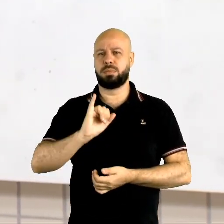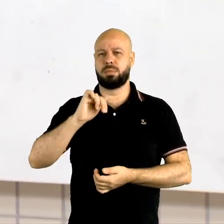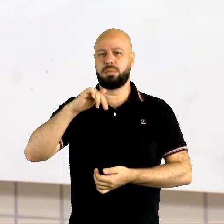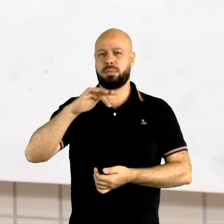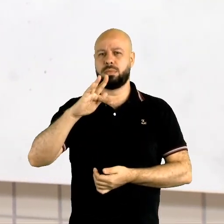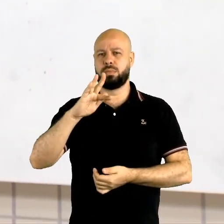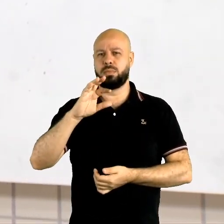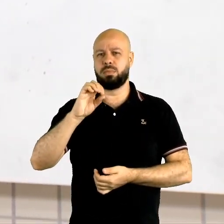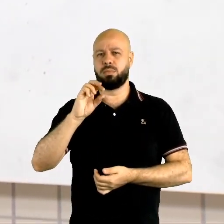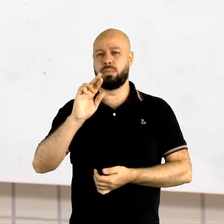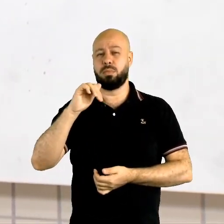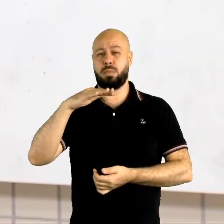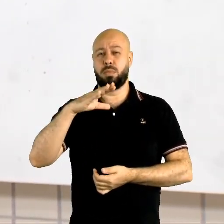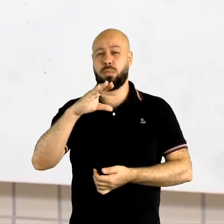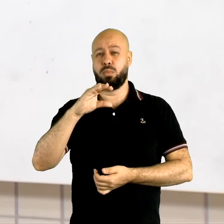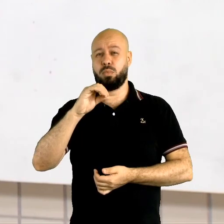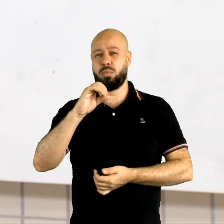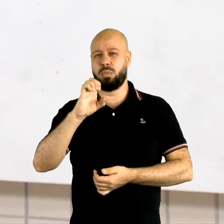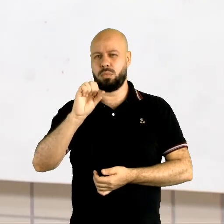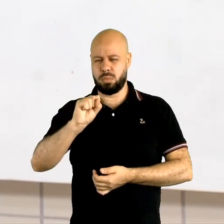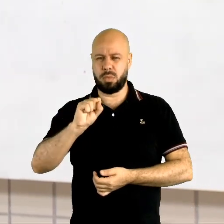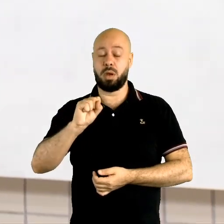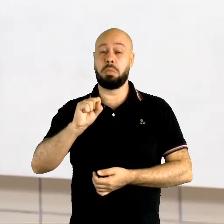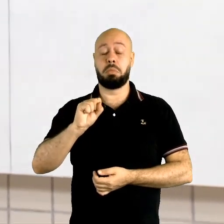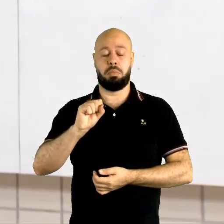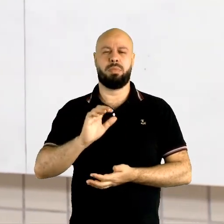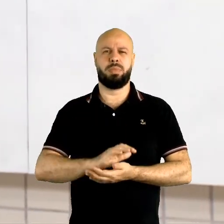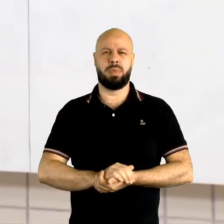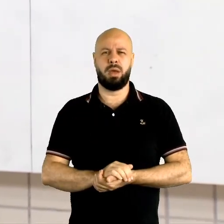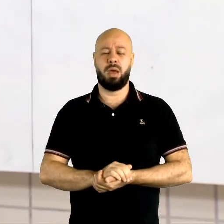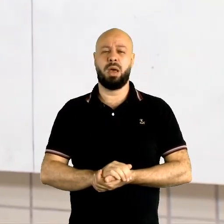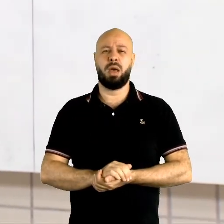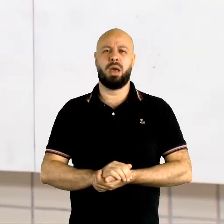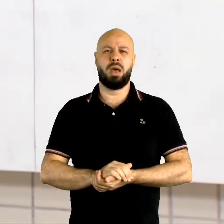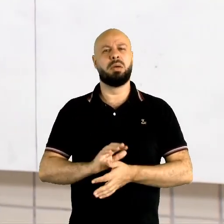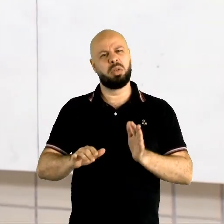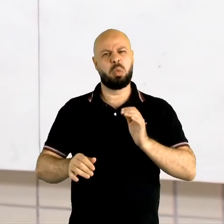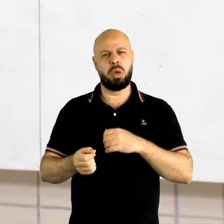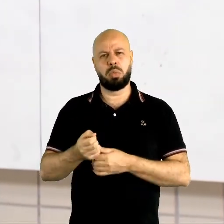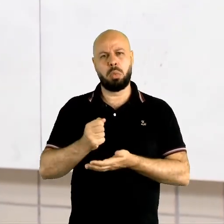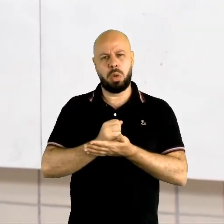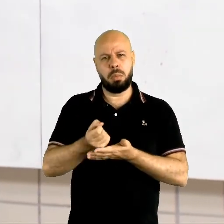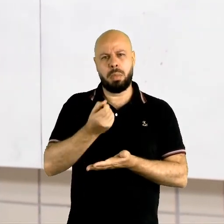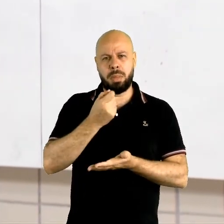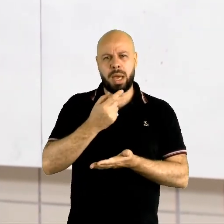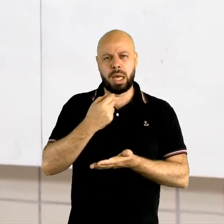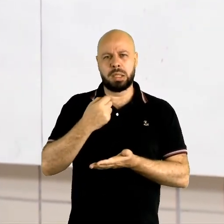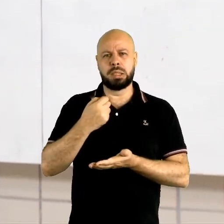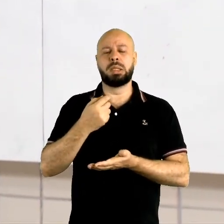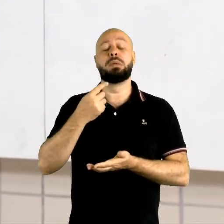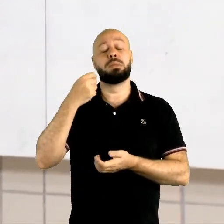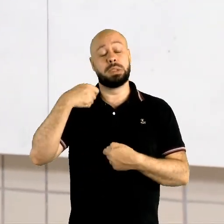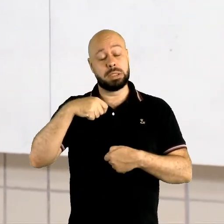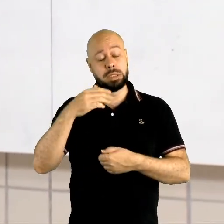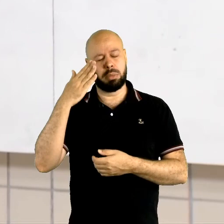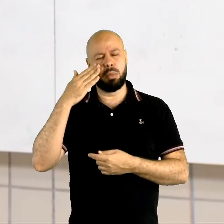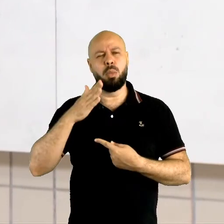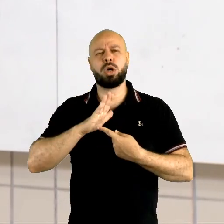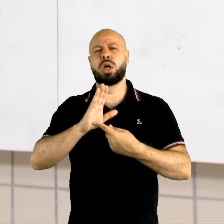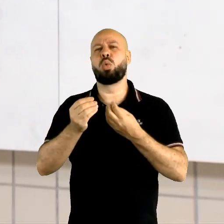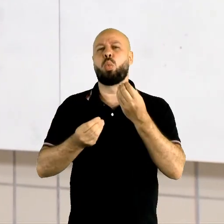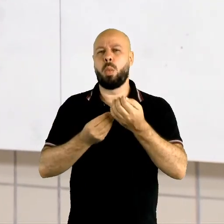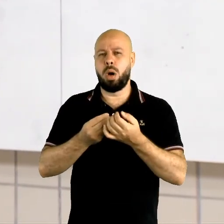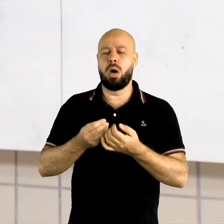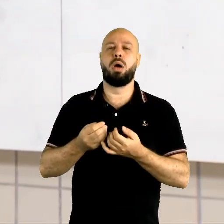Até num remédio, você vai fazer vai montar um texto sobre um remédio. Informações sobre aquele